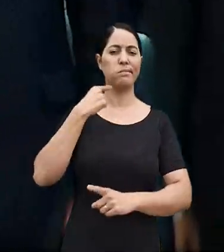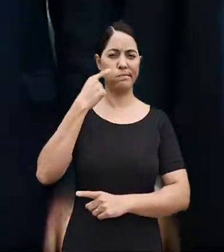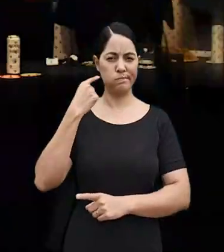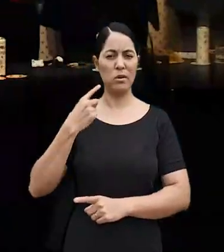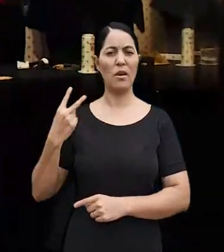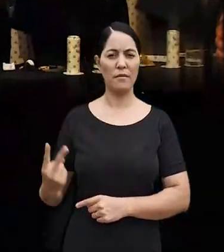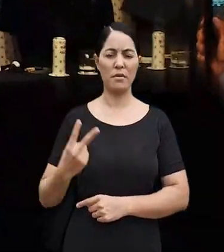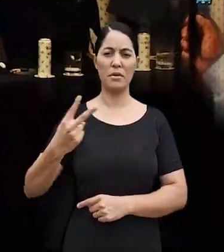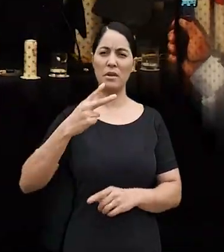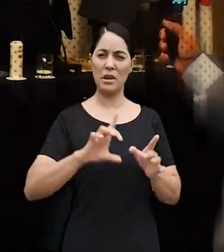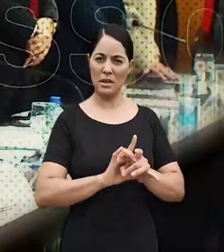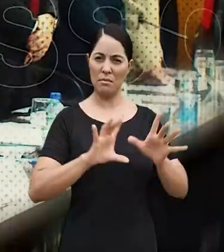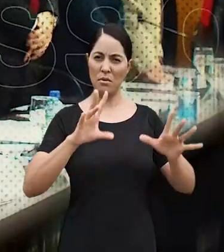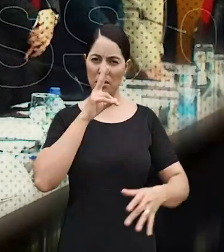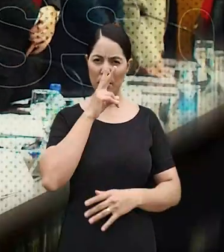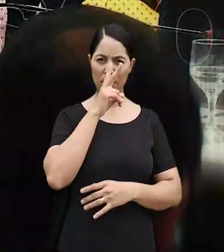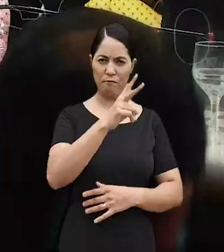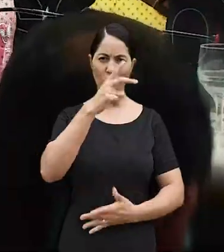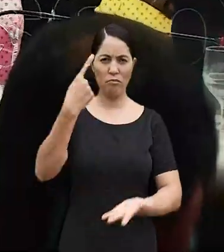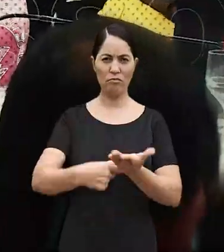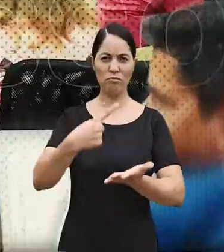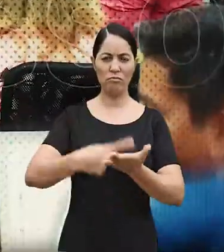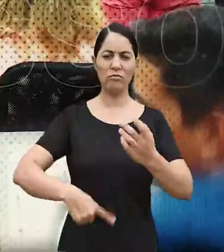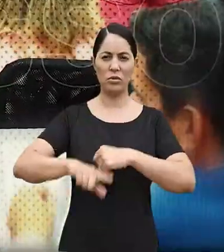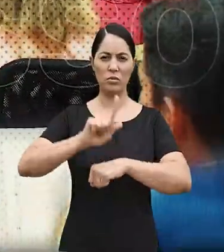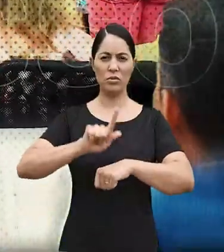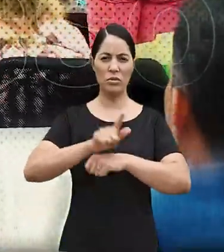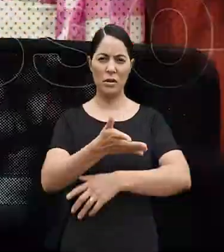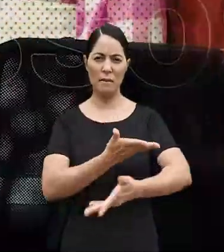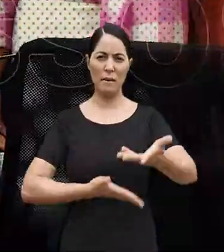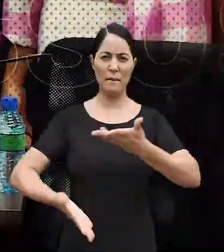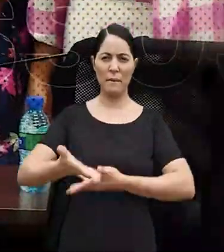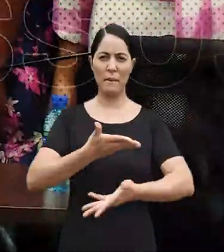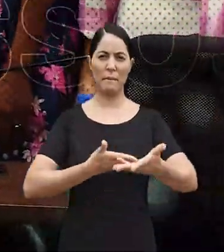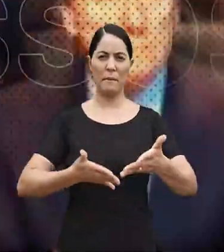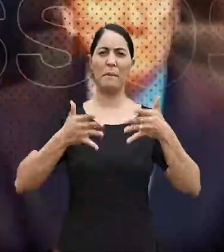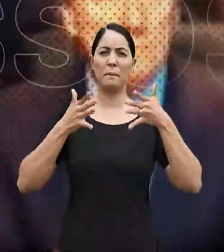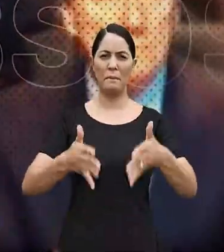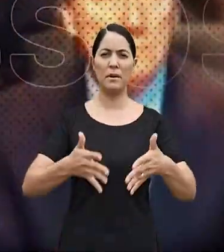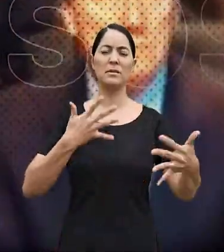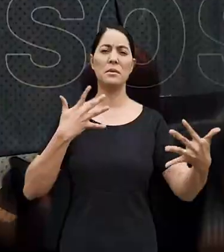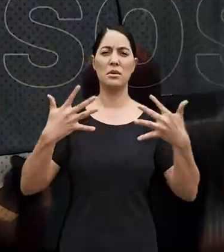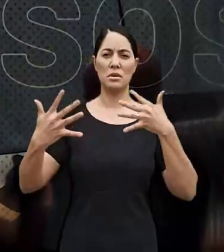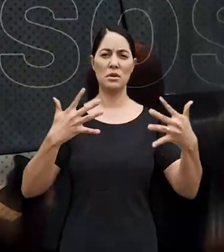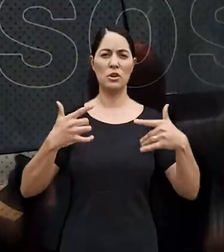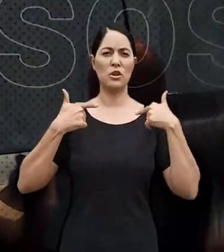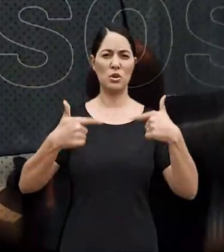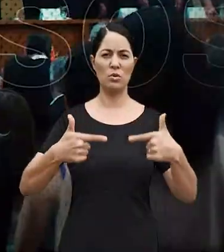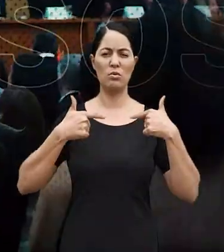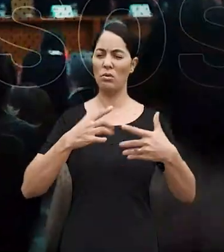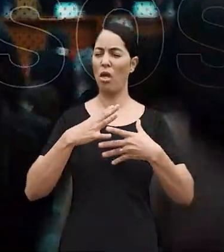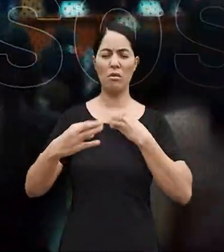no fortalecimento da democracia. Compromissos de uma gestão inclusiva, participativa e transparente que não foge